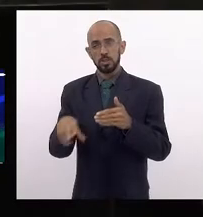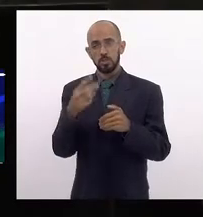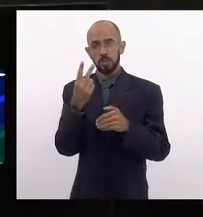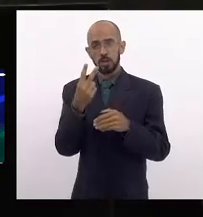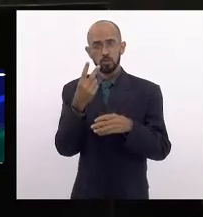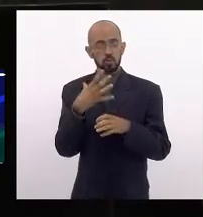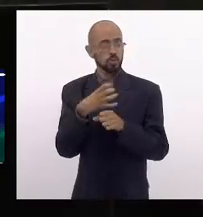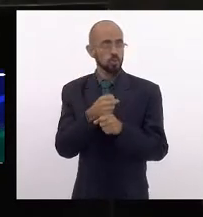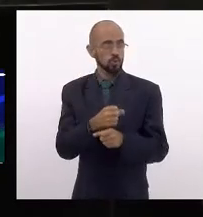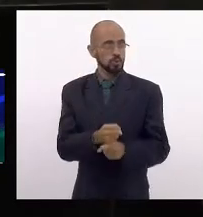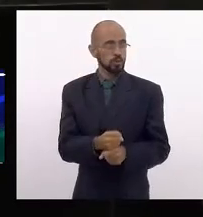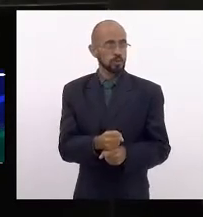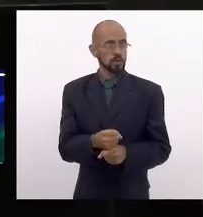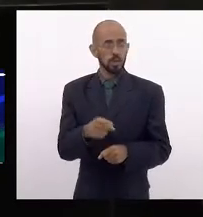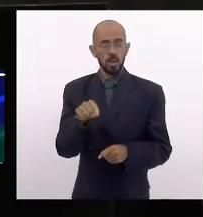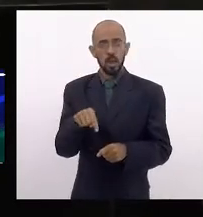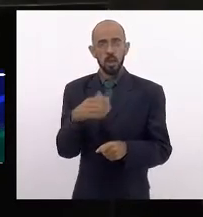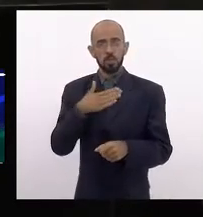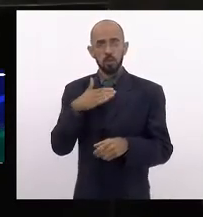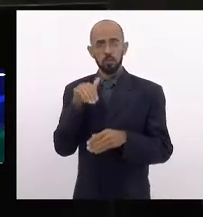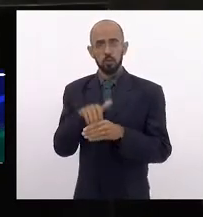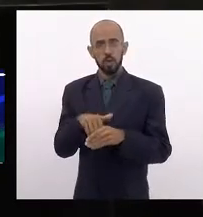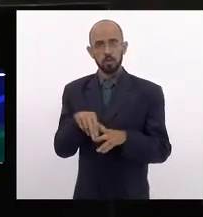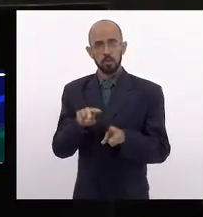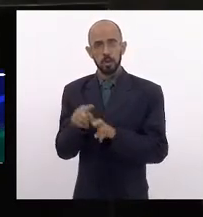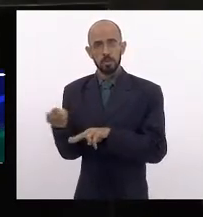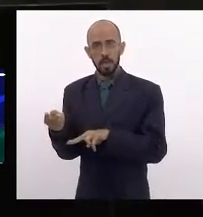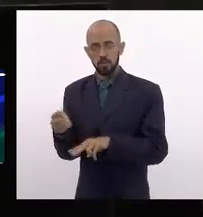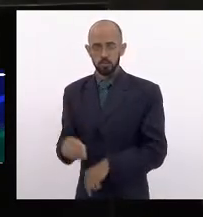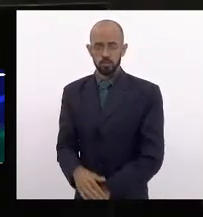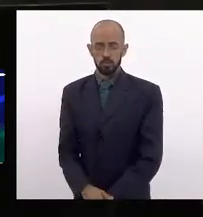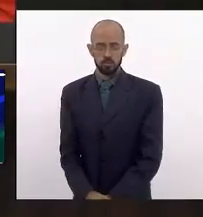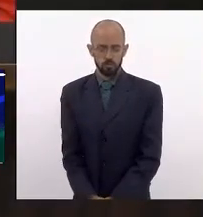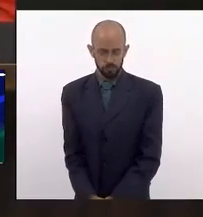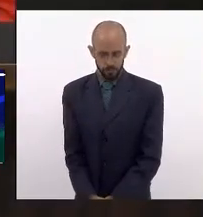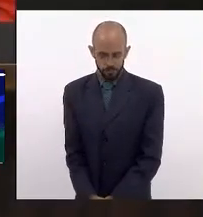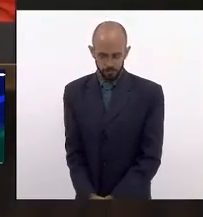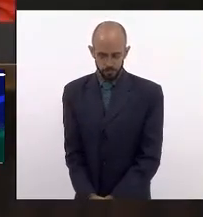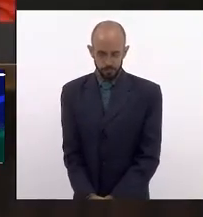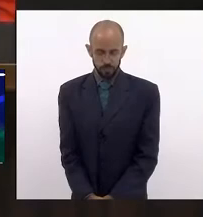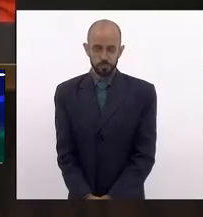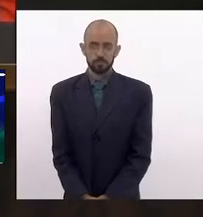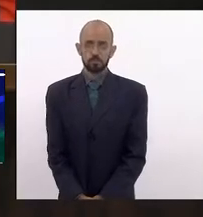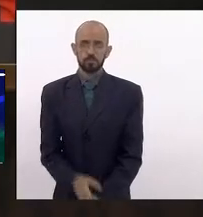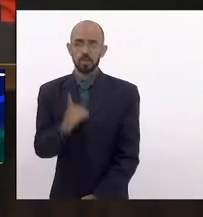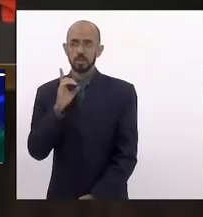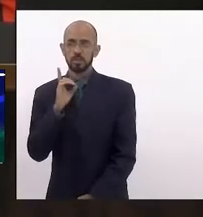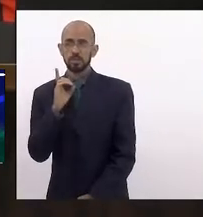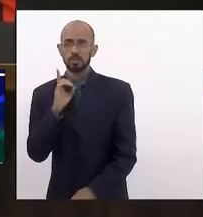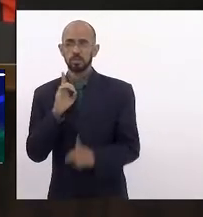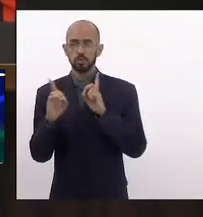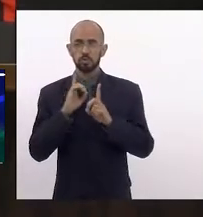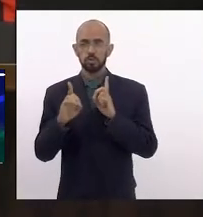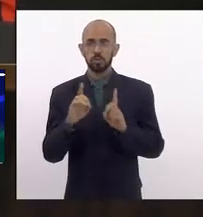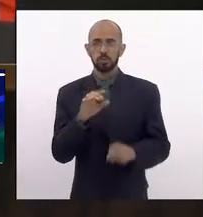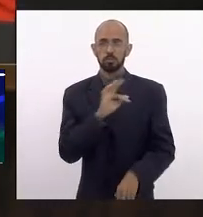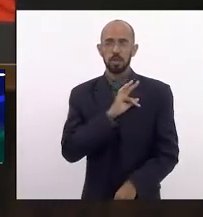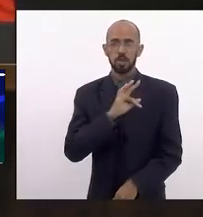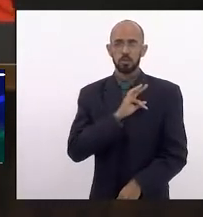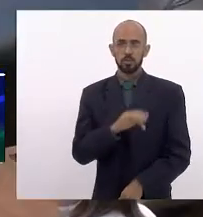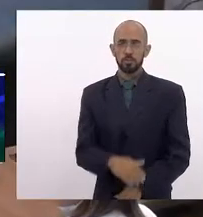duas contas é o voto é o encaminhamento e para de crescer a deputada Martha Rocha